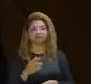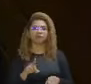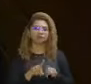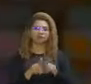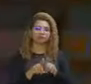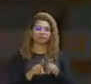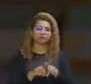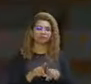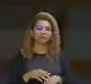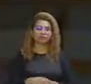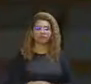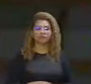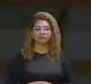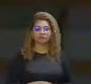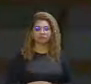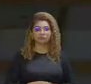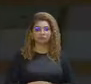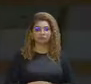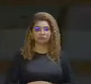o relatório.